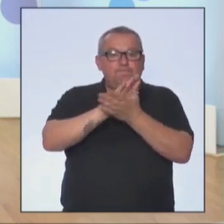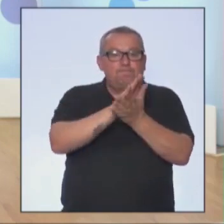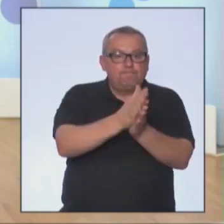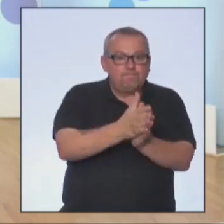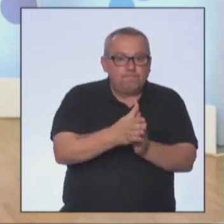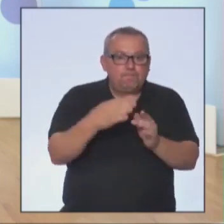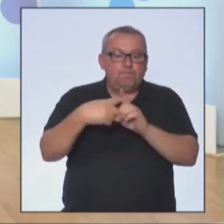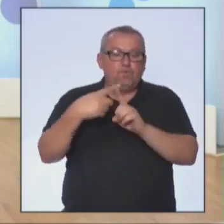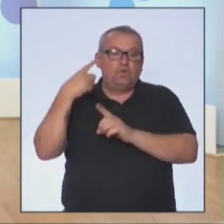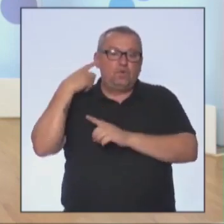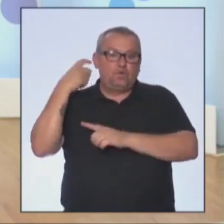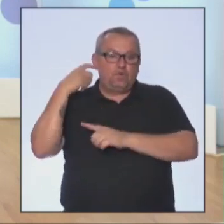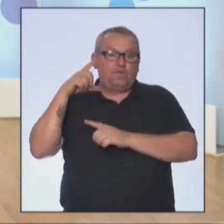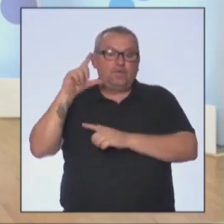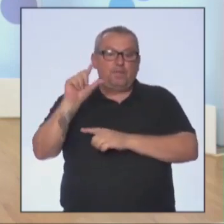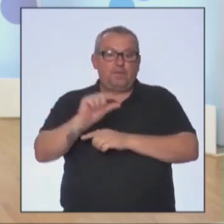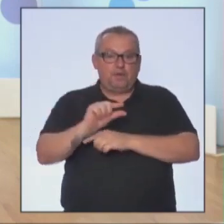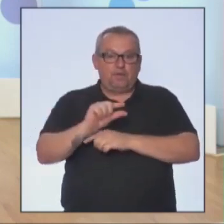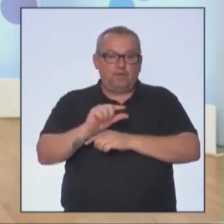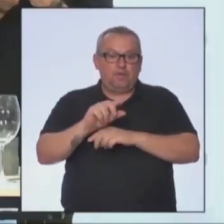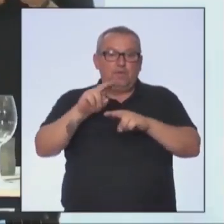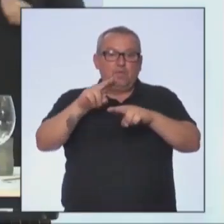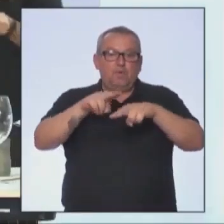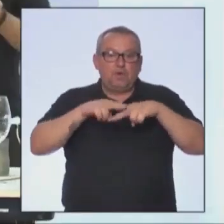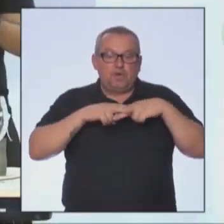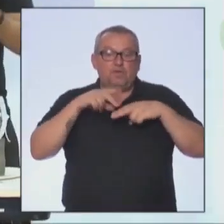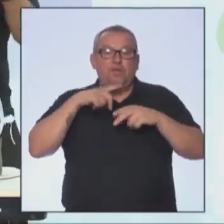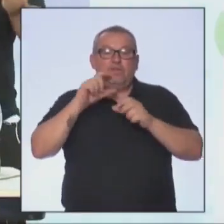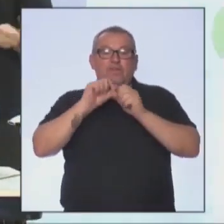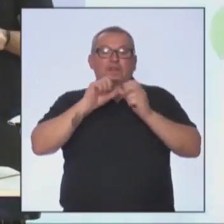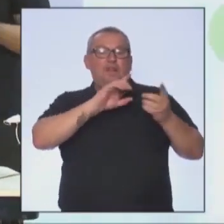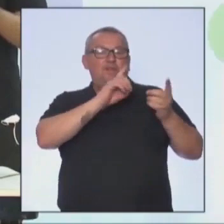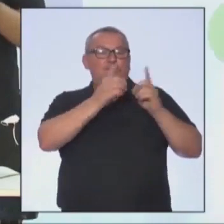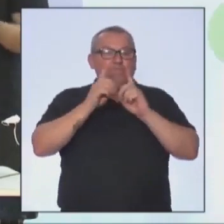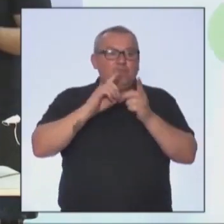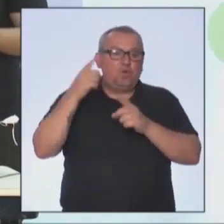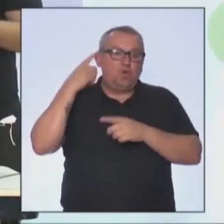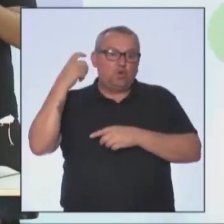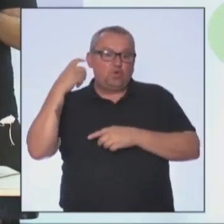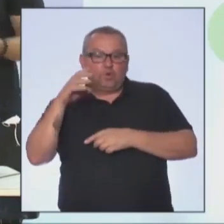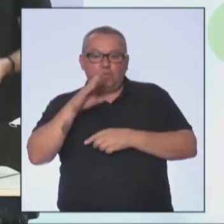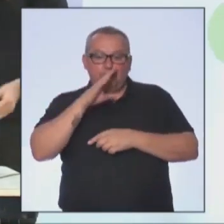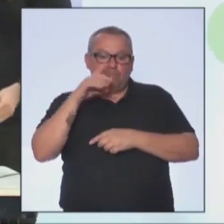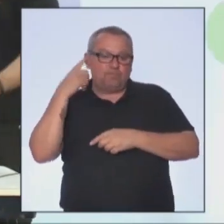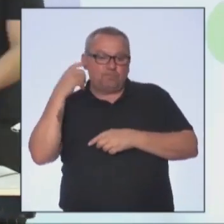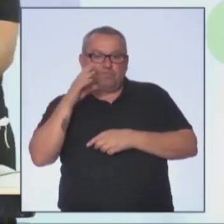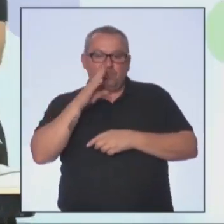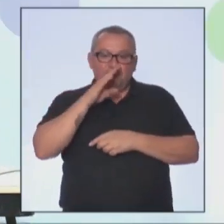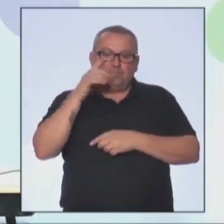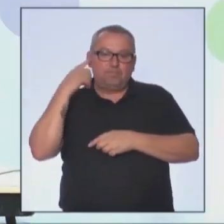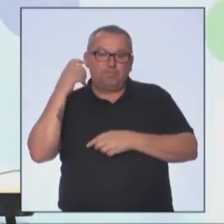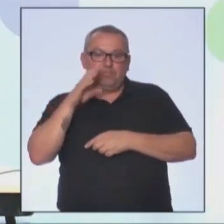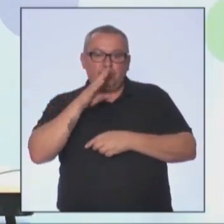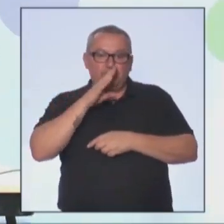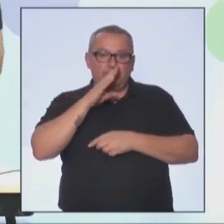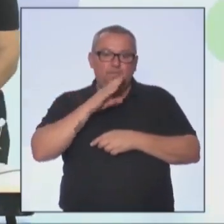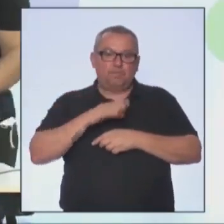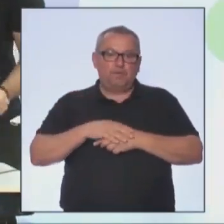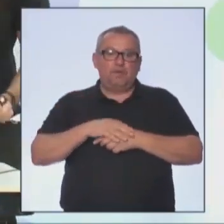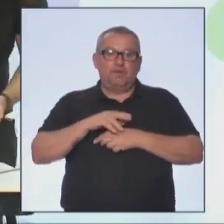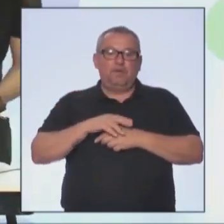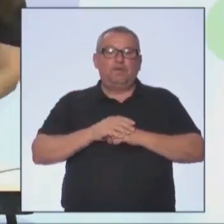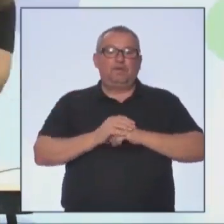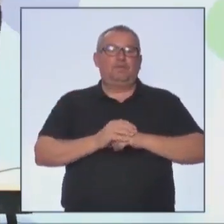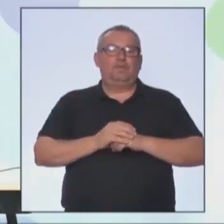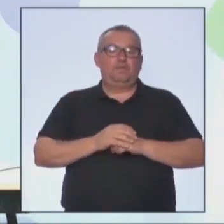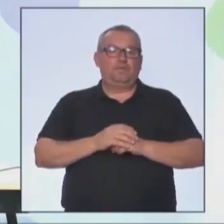som vai ficar menos intenso. Por isso que fica nessa dinâmica de som e silêncio, som e silêncio, som e silêncio. É tipo